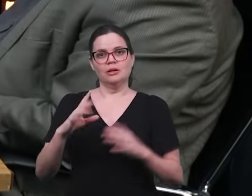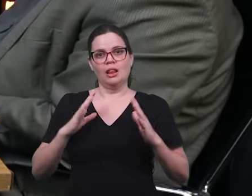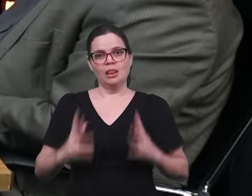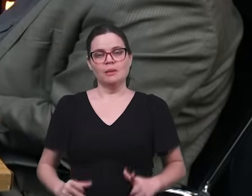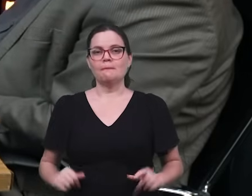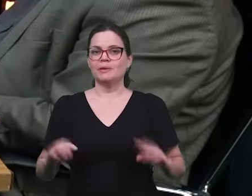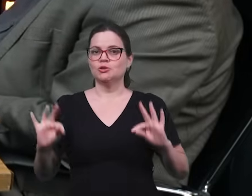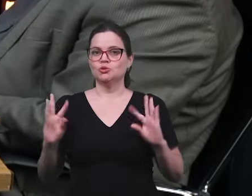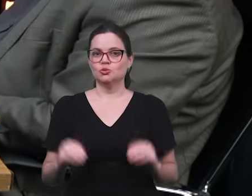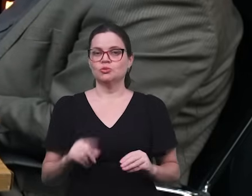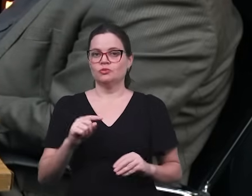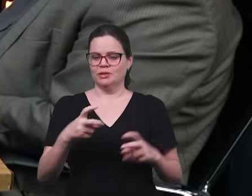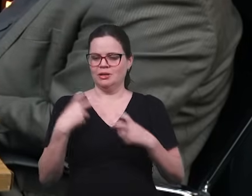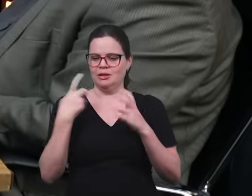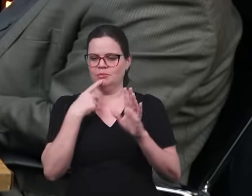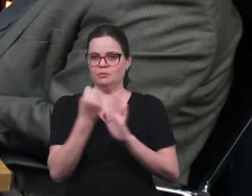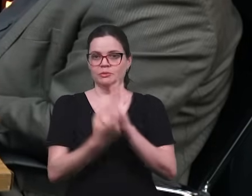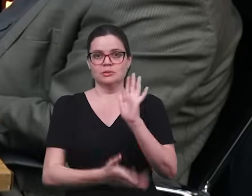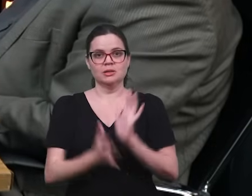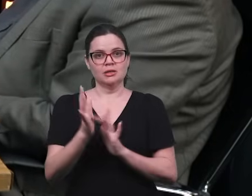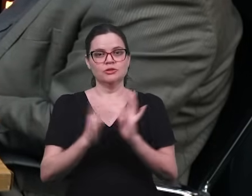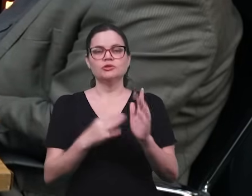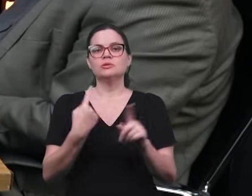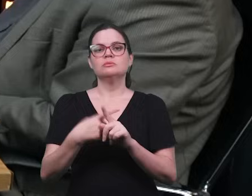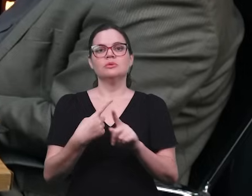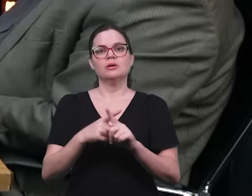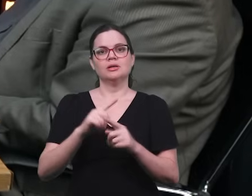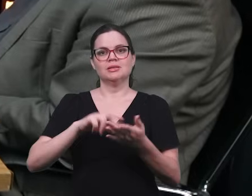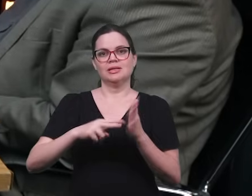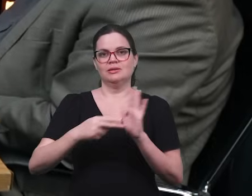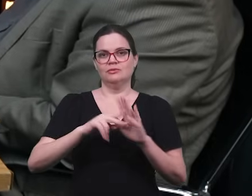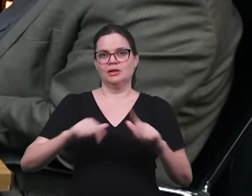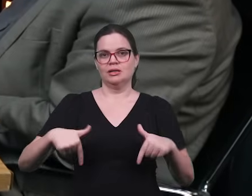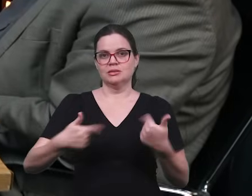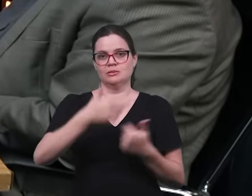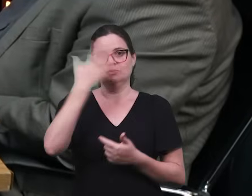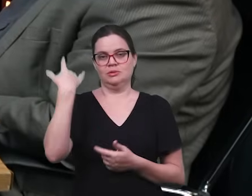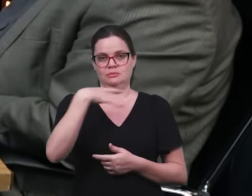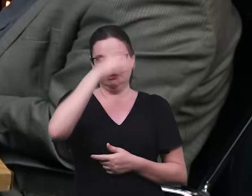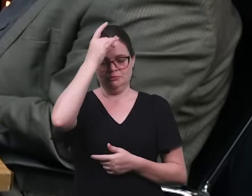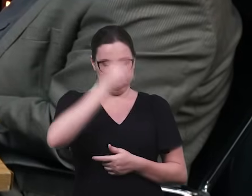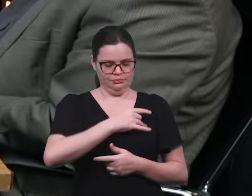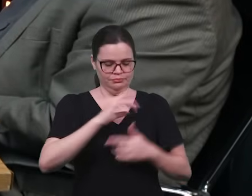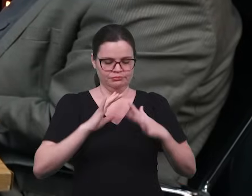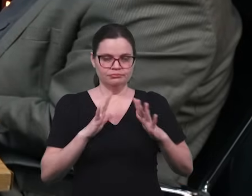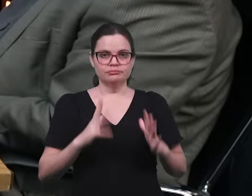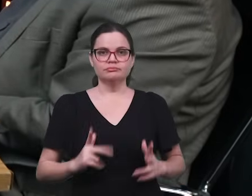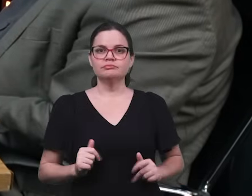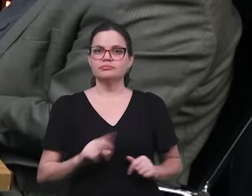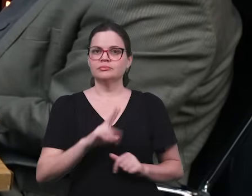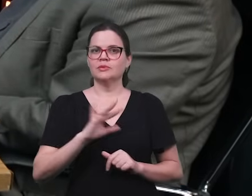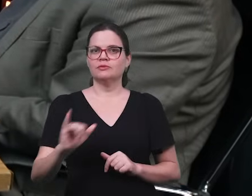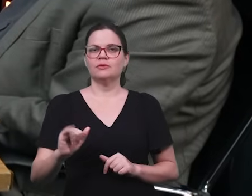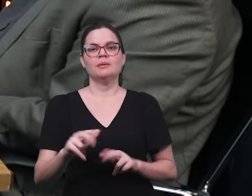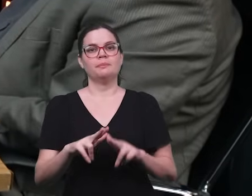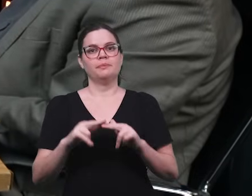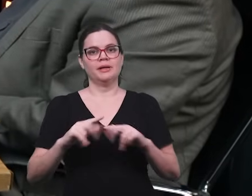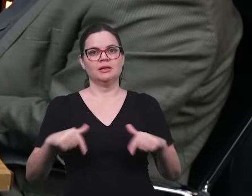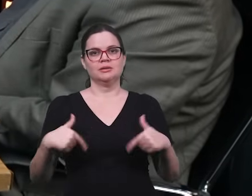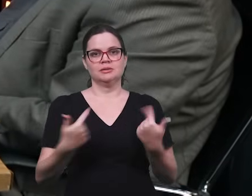pelo sangue de Jesus, que é o tipo do Espírito Santo, não é? E o Senhor vem, agora pelo Espírito